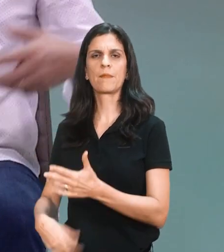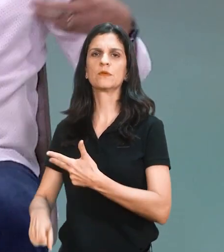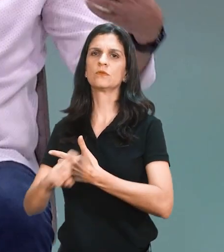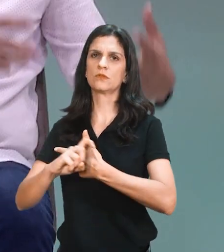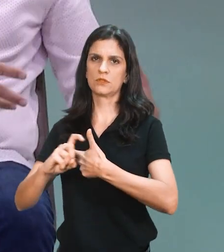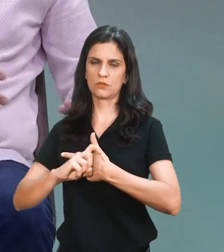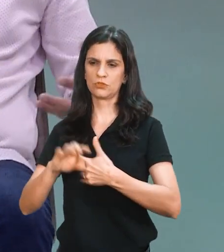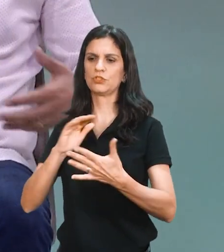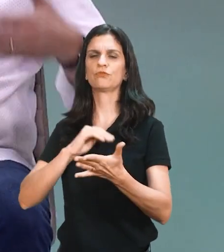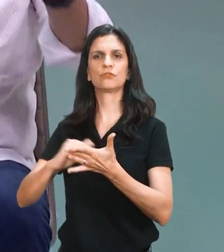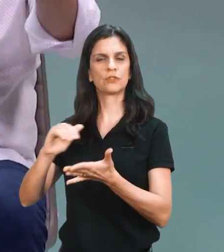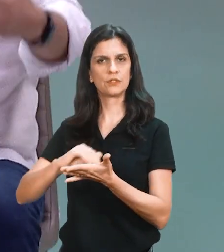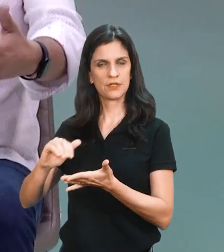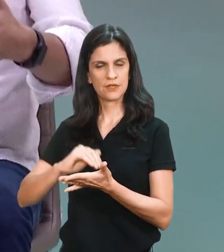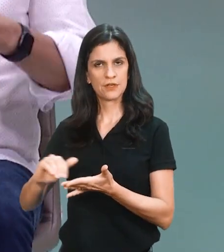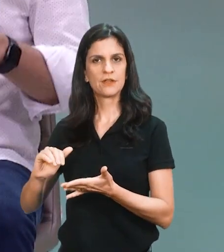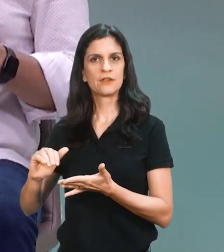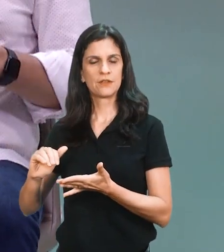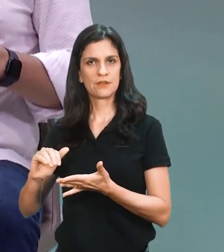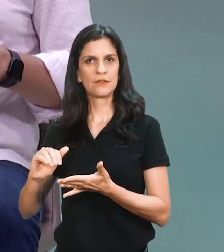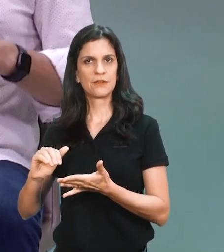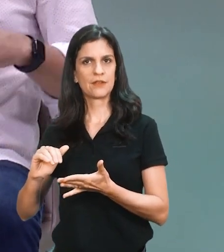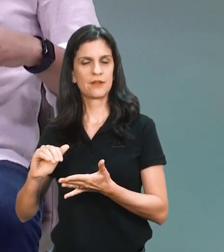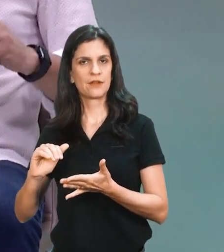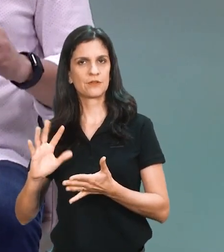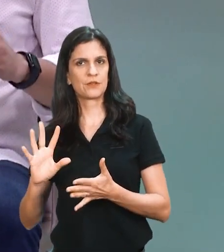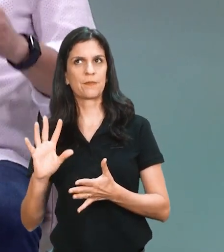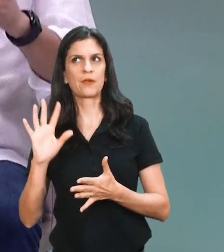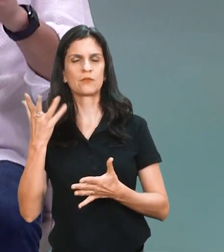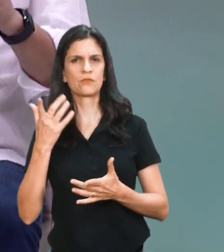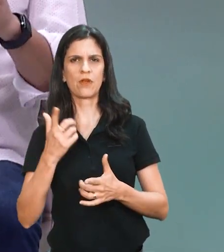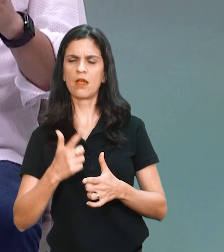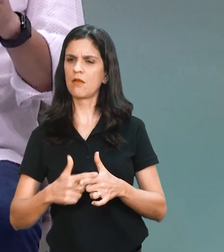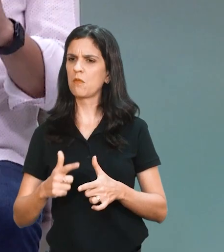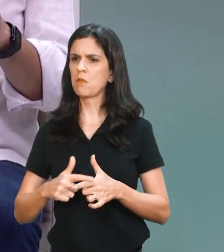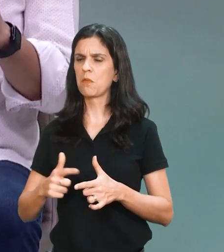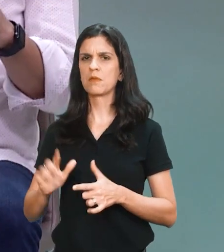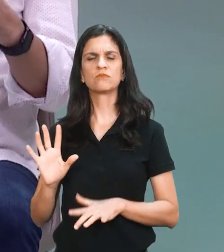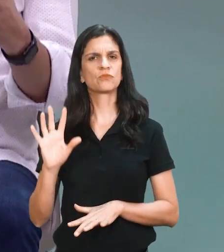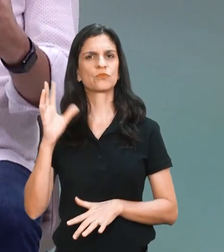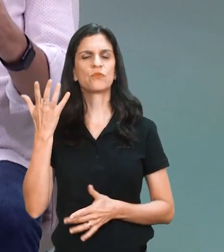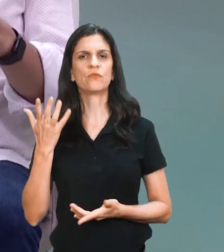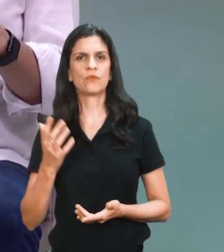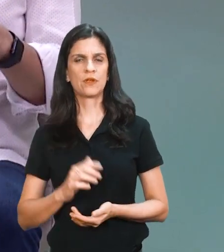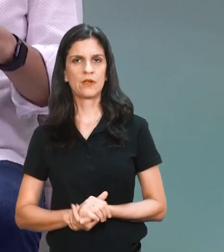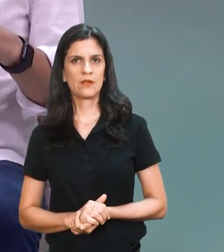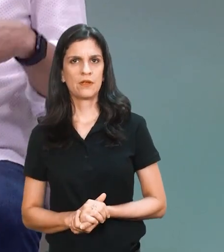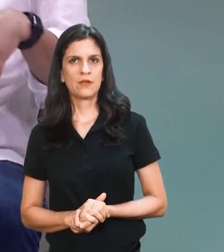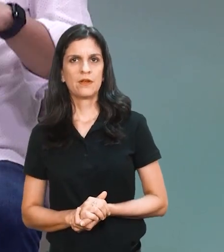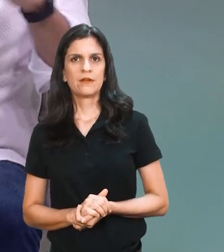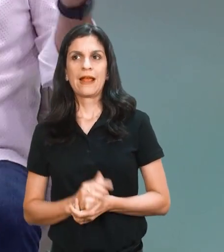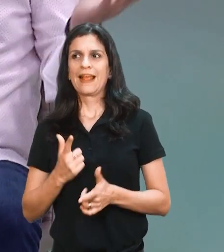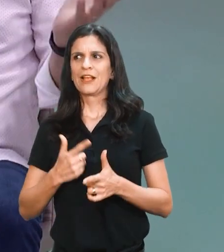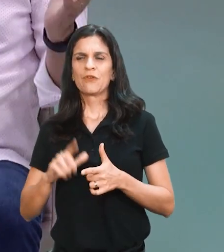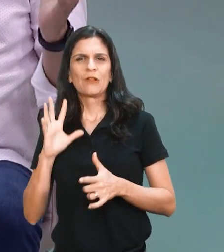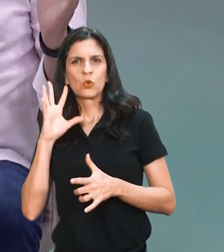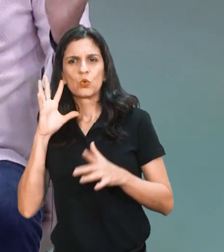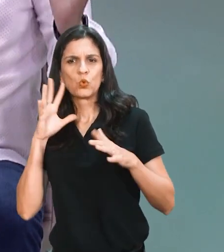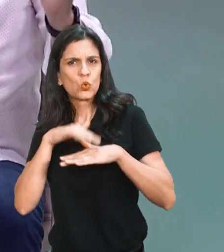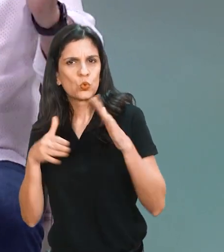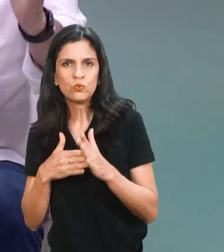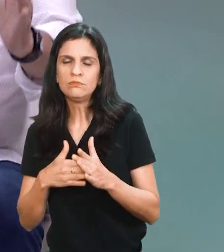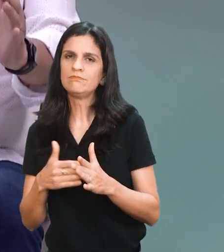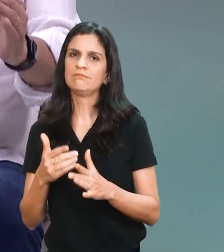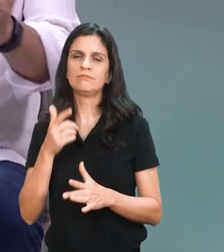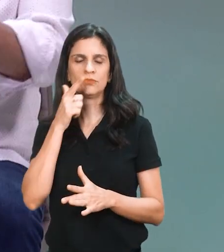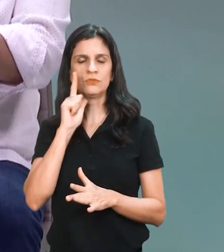executivo, cobrando dos secretários, para que essa situação possa ser pelo menos mitigada. A gente sabe que às vezes não resolve tudo, mas